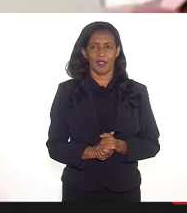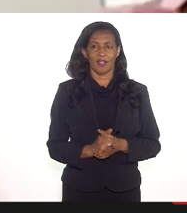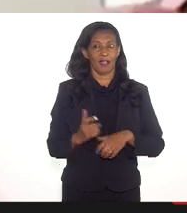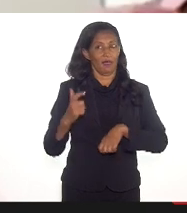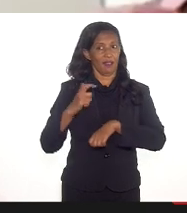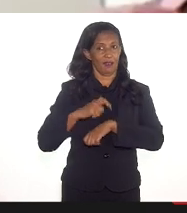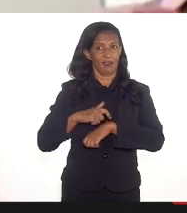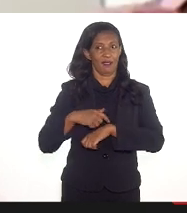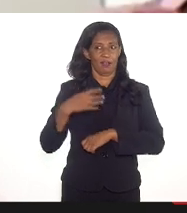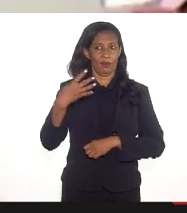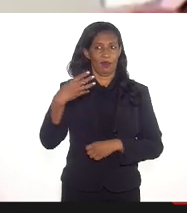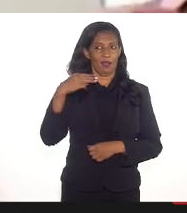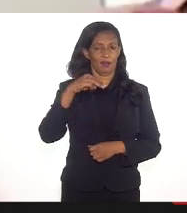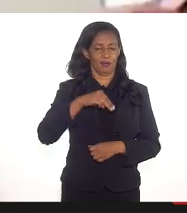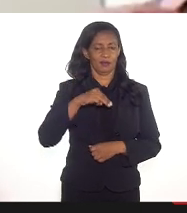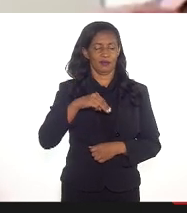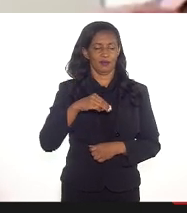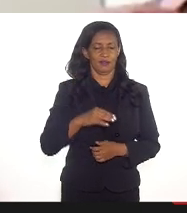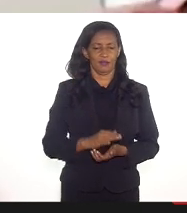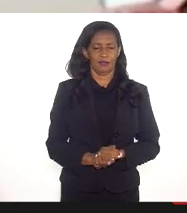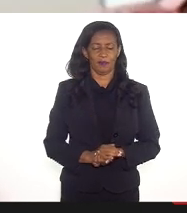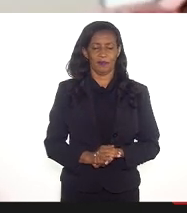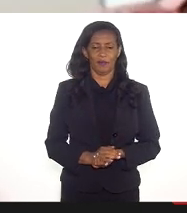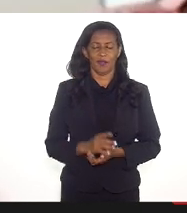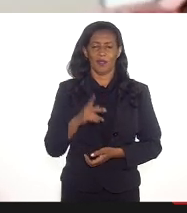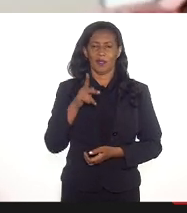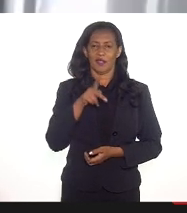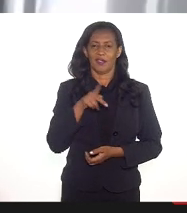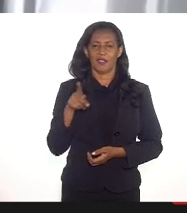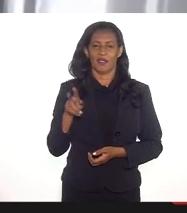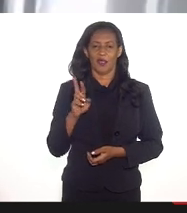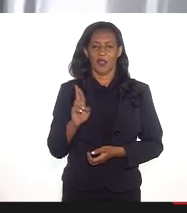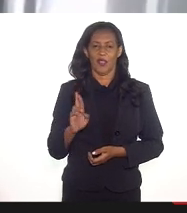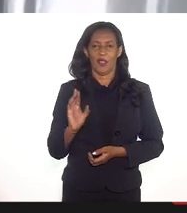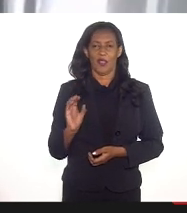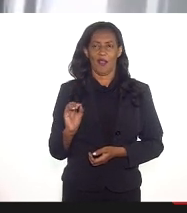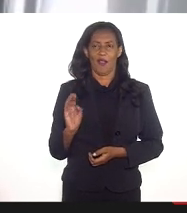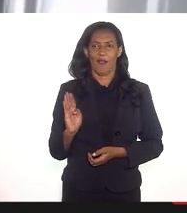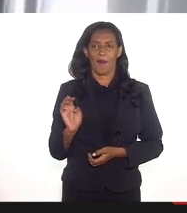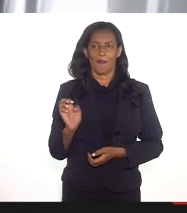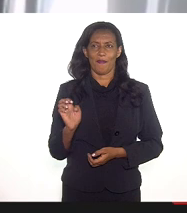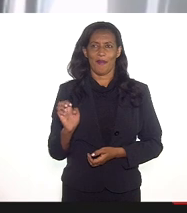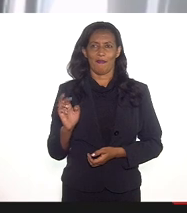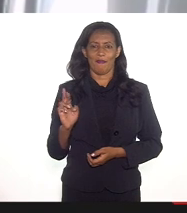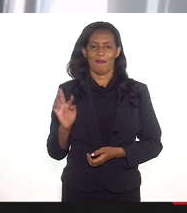né? Vamos começar aqui com o professor Roberto Williams. Adivinha quem?